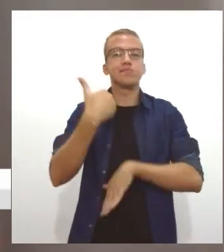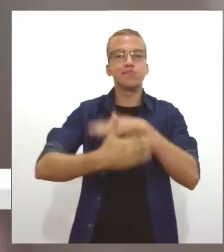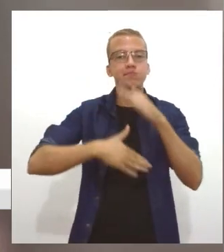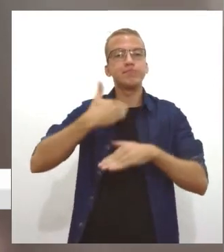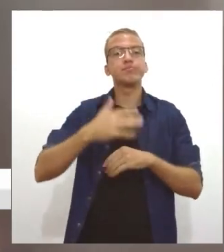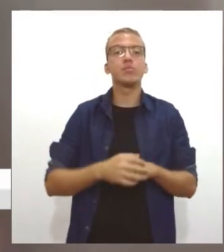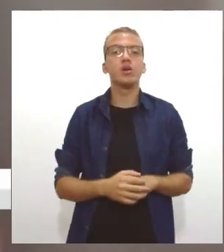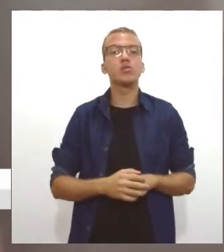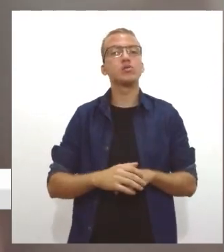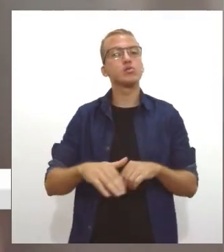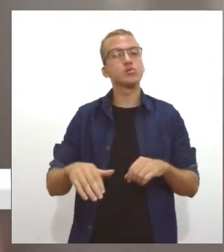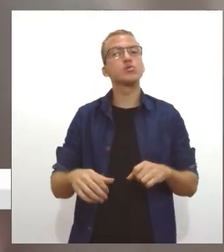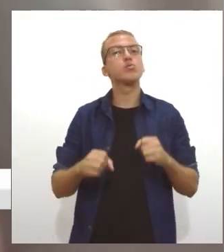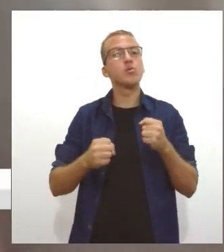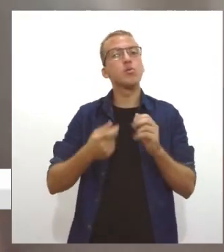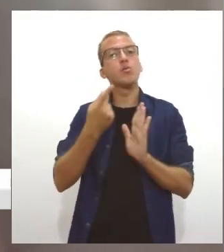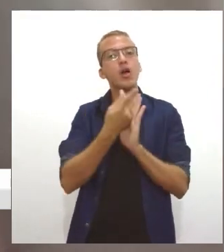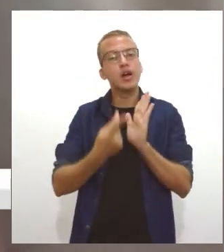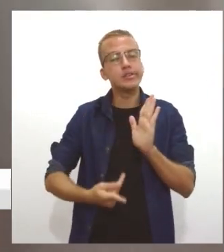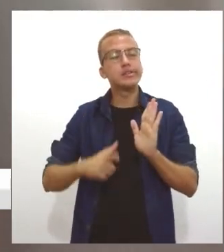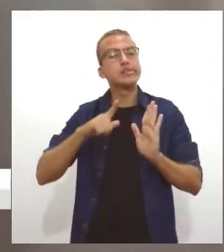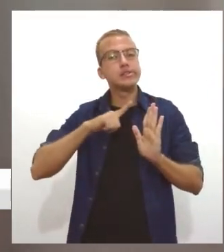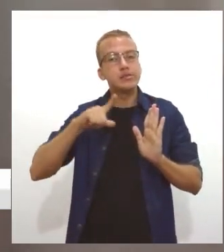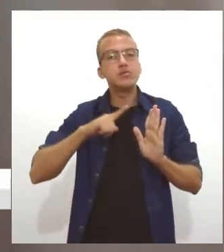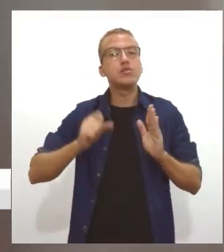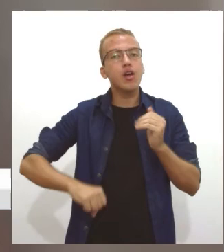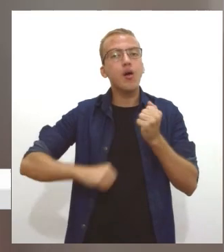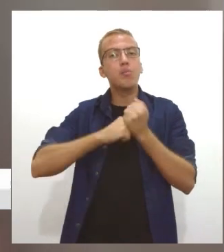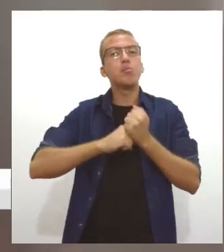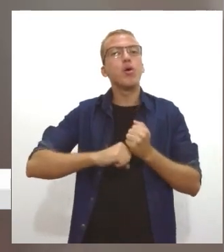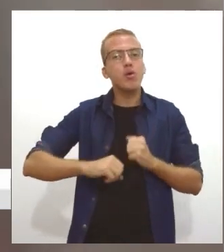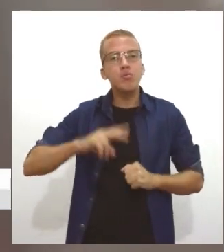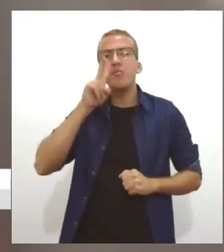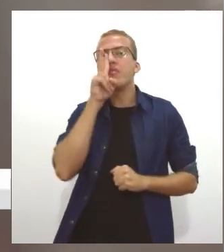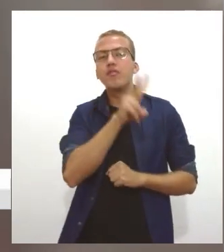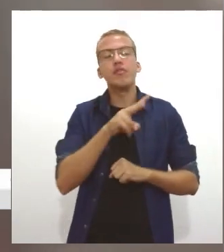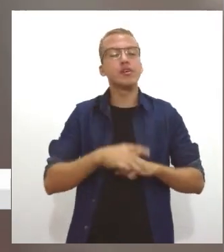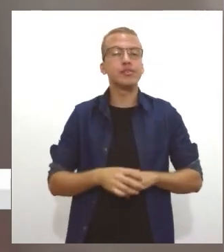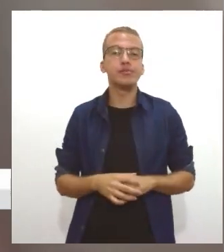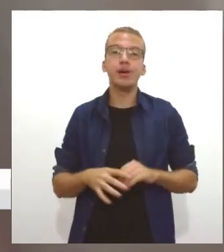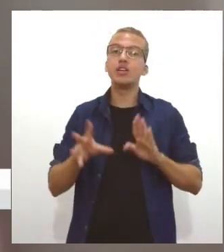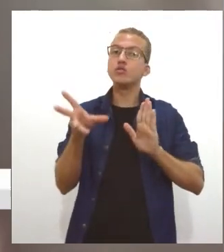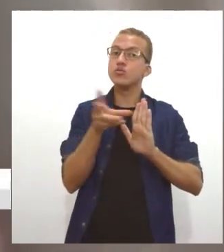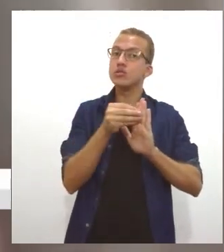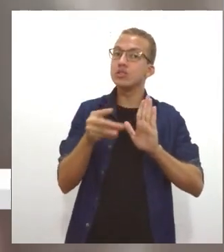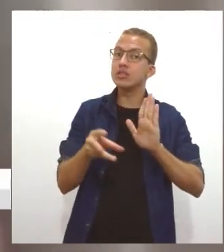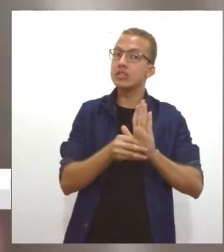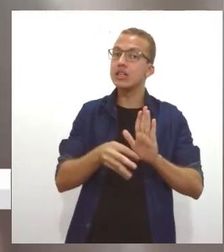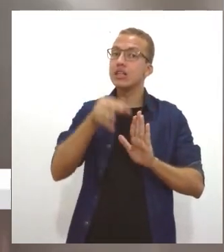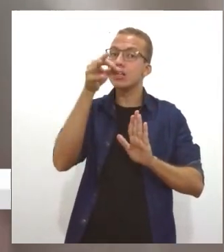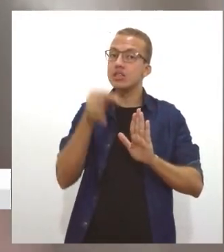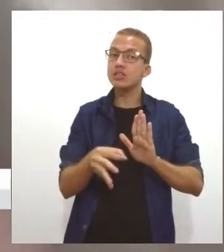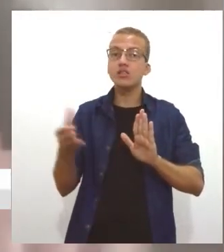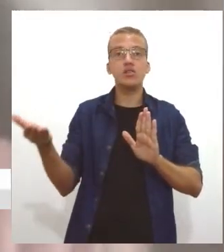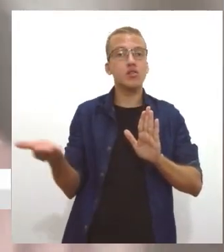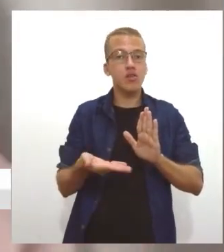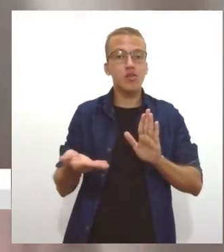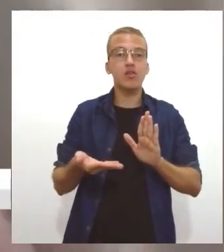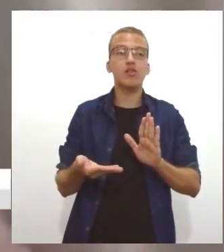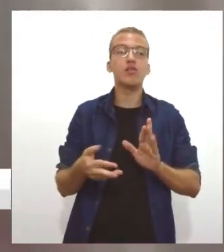que possua uma complexidade maior. Mas esse dado específico de quantas mulheres recebem hoje, com fé em Deus,